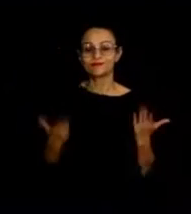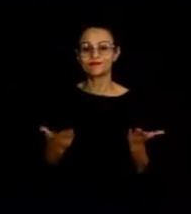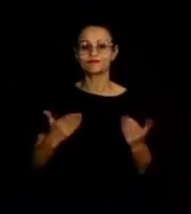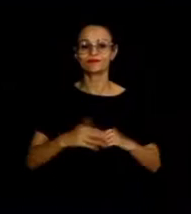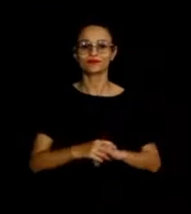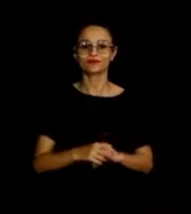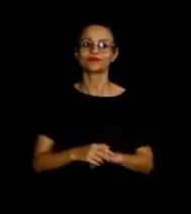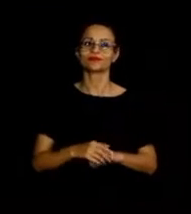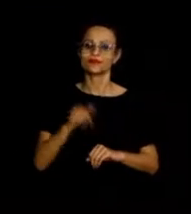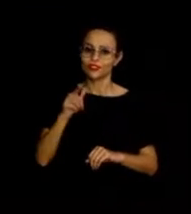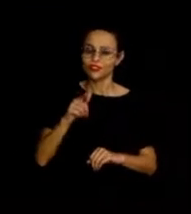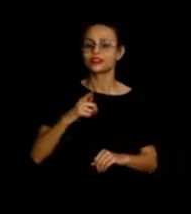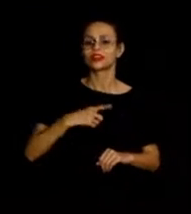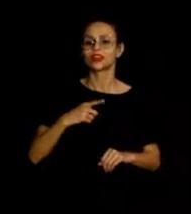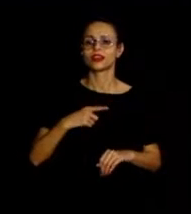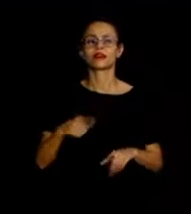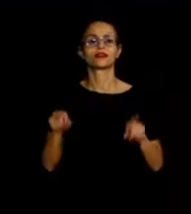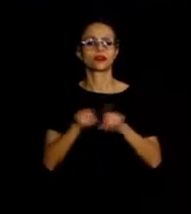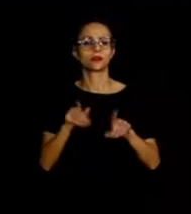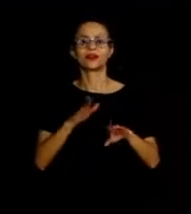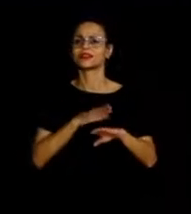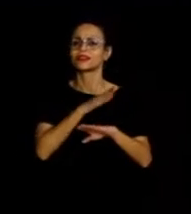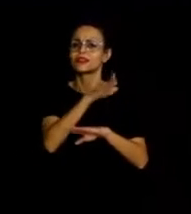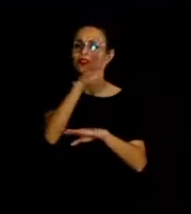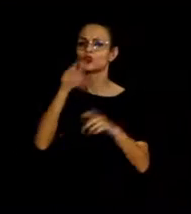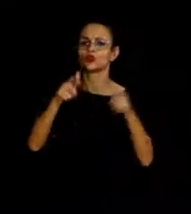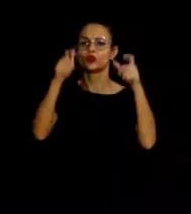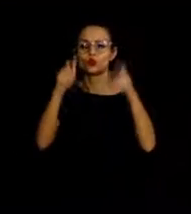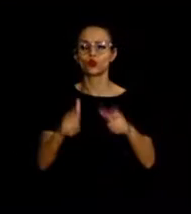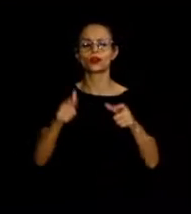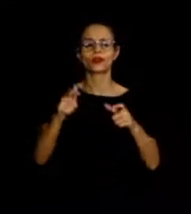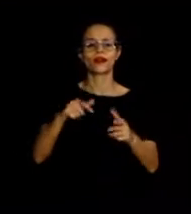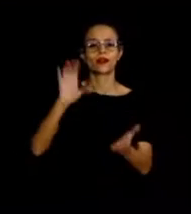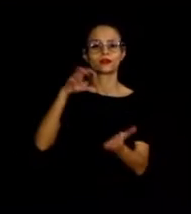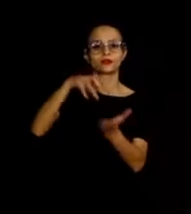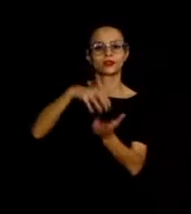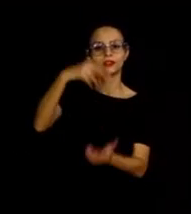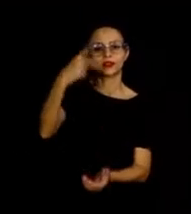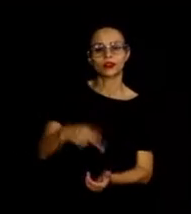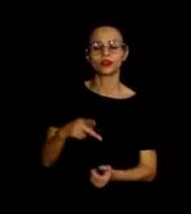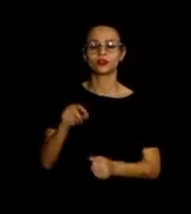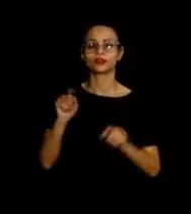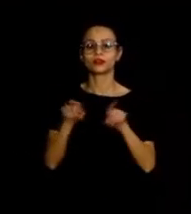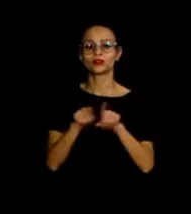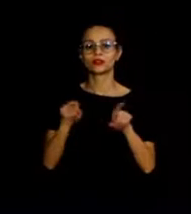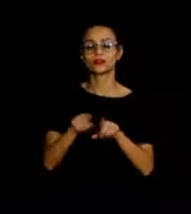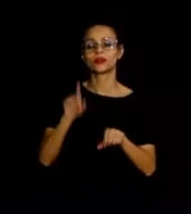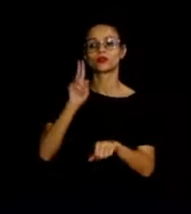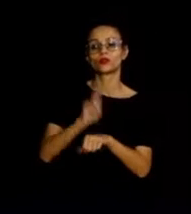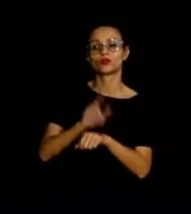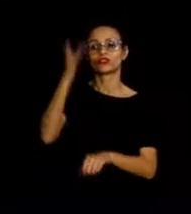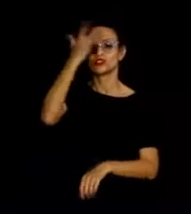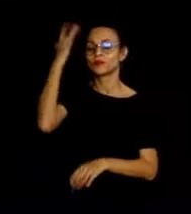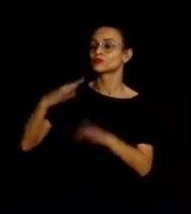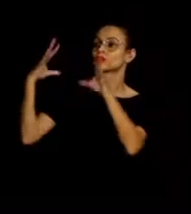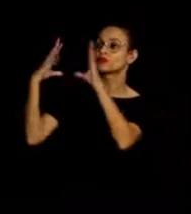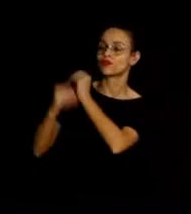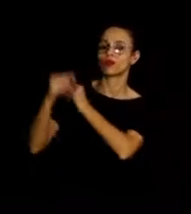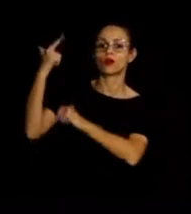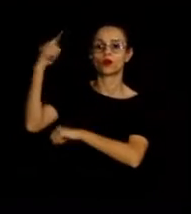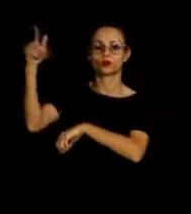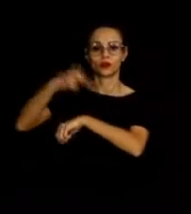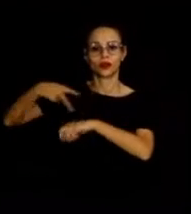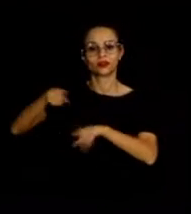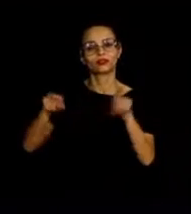ainda clínicas para participar Clínica a gente tem clínica aqui dentro que cuida de refugiado a gente tem